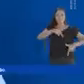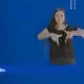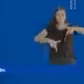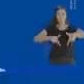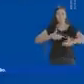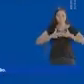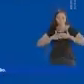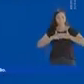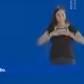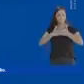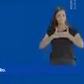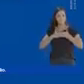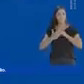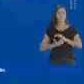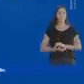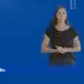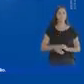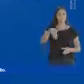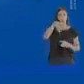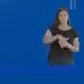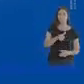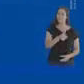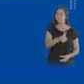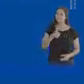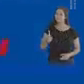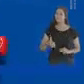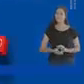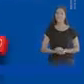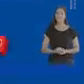Somos Odelmo. Porque ele faz com o coração. Vote 11. Obrigado.